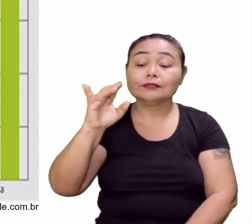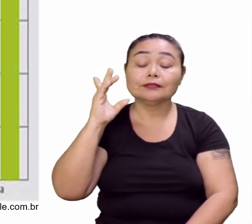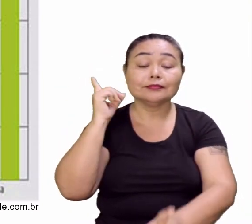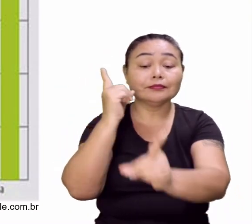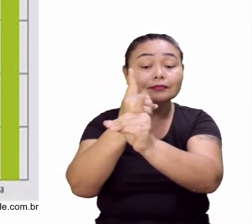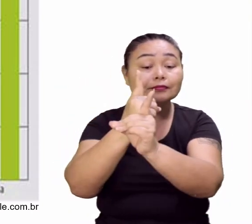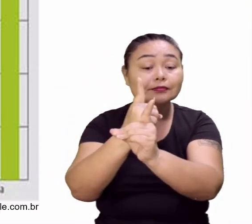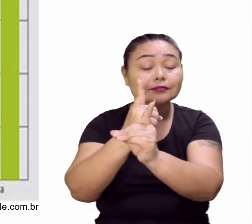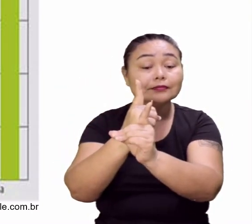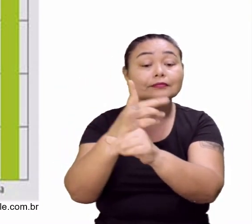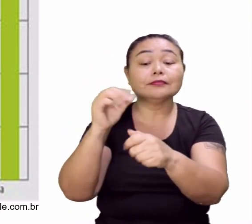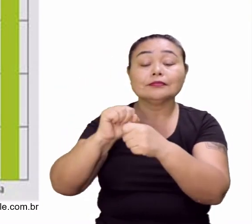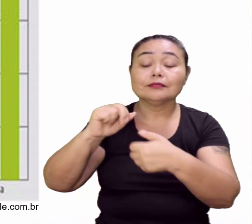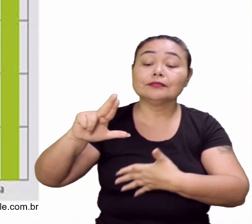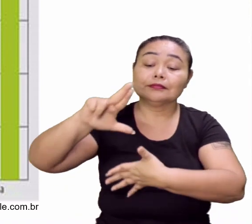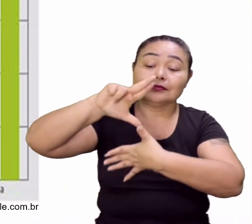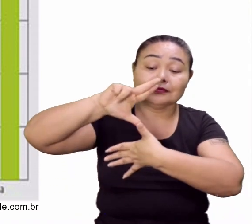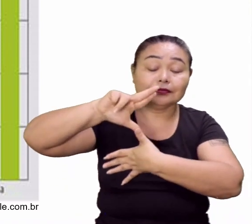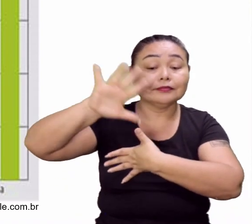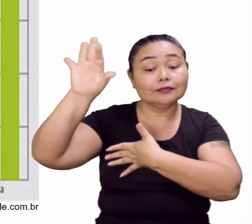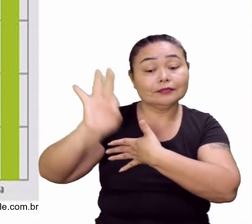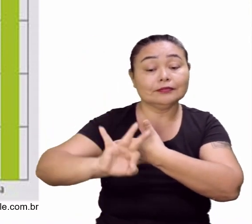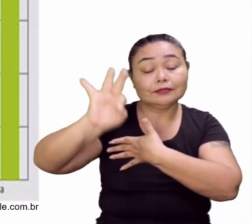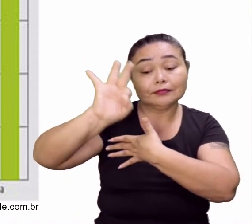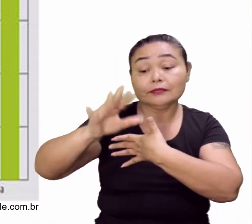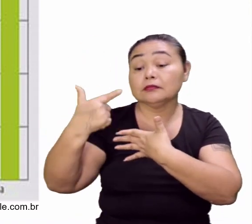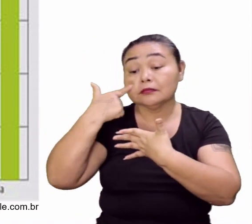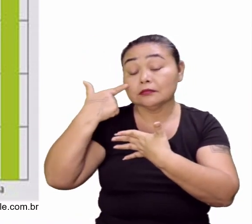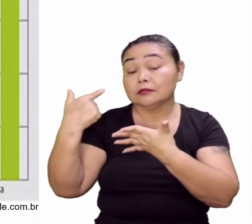encontrar na América Latina uma grande taxa com base em